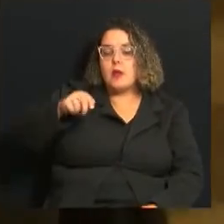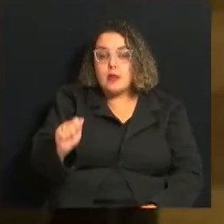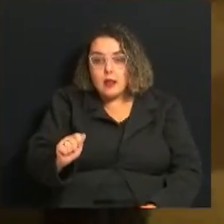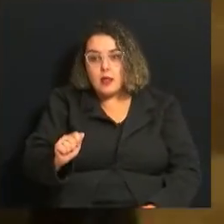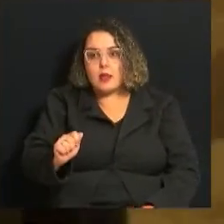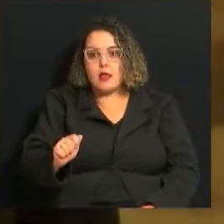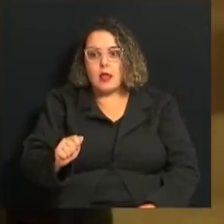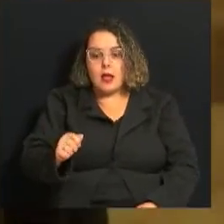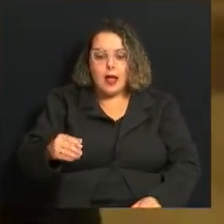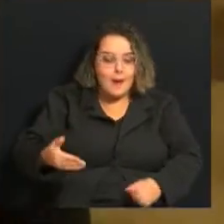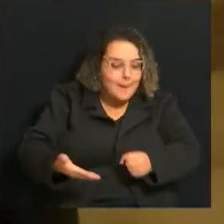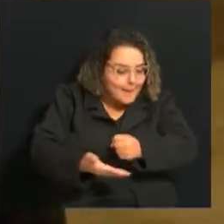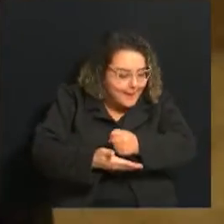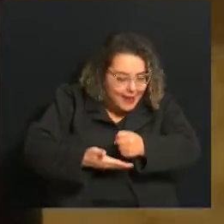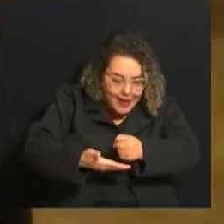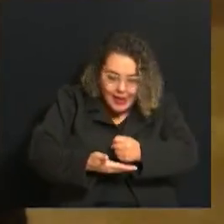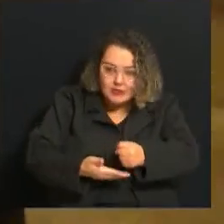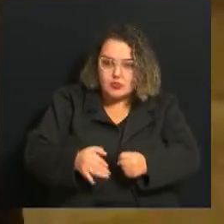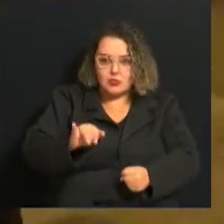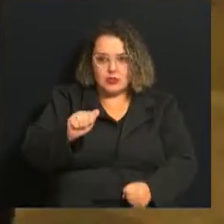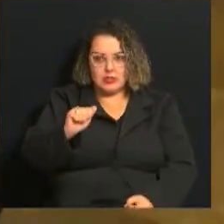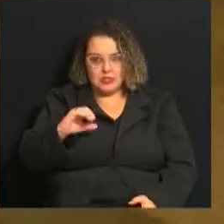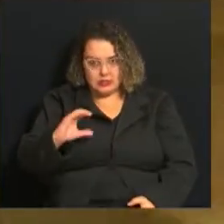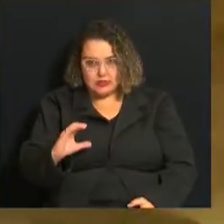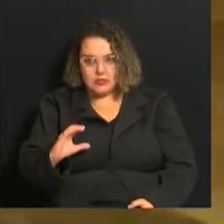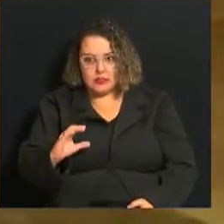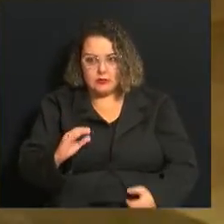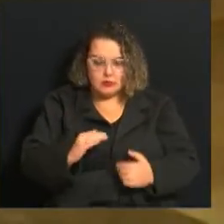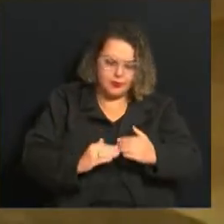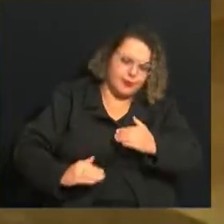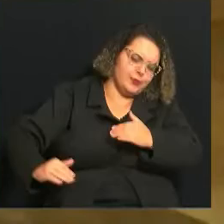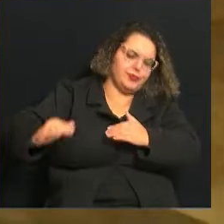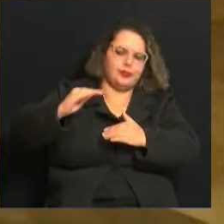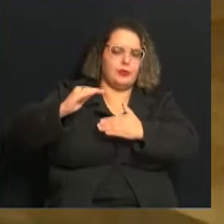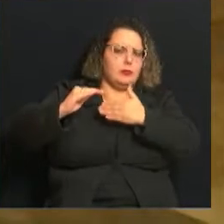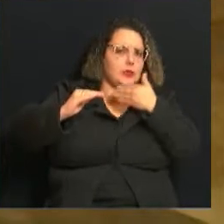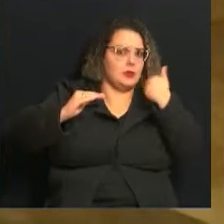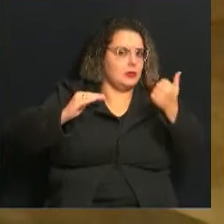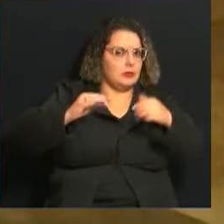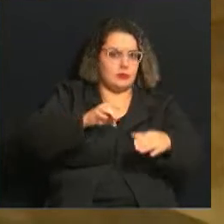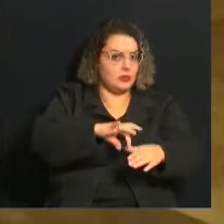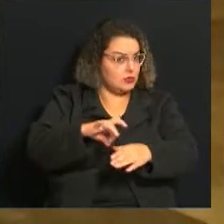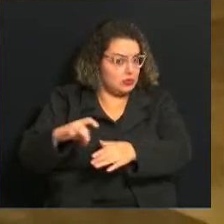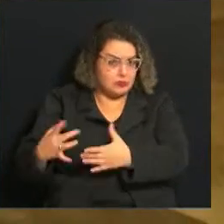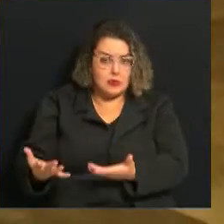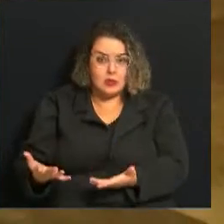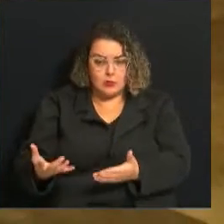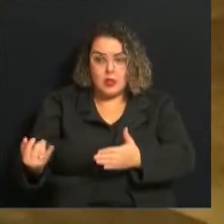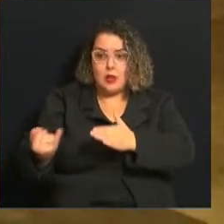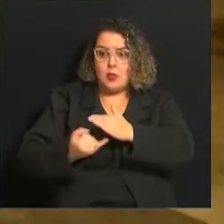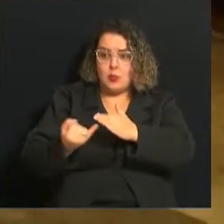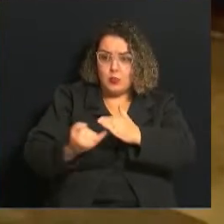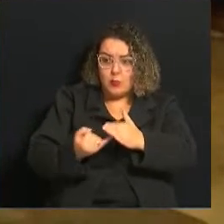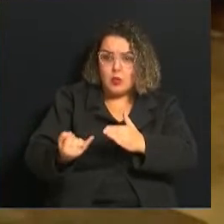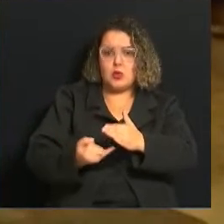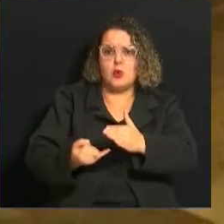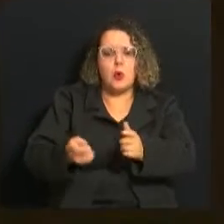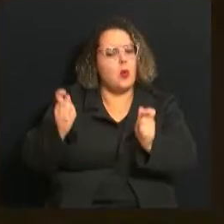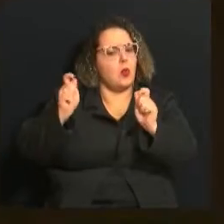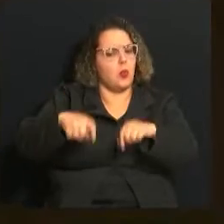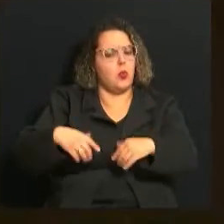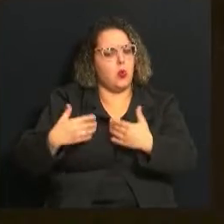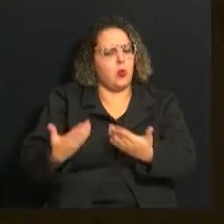IAC, ela está muito em cima de melhoramento de plantas. É uma instituição extremamente eficiente